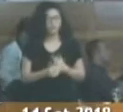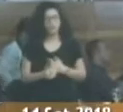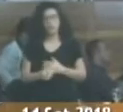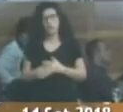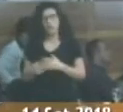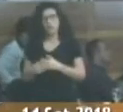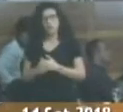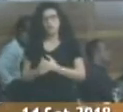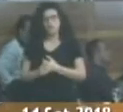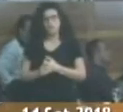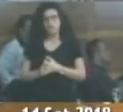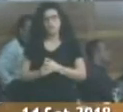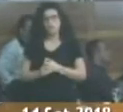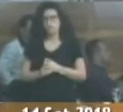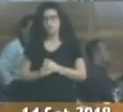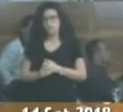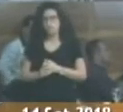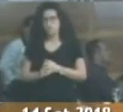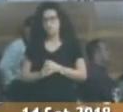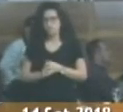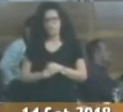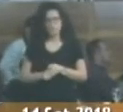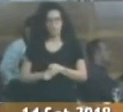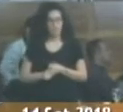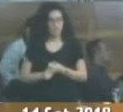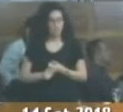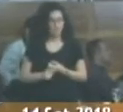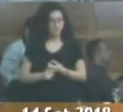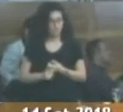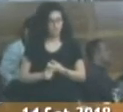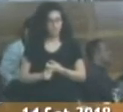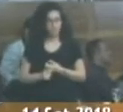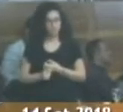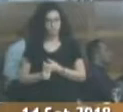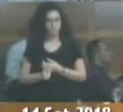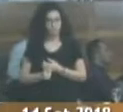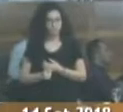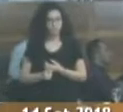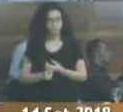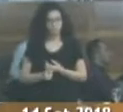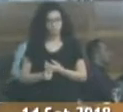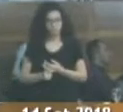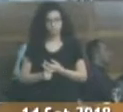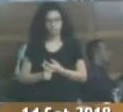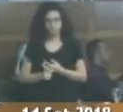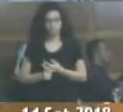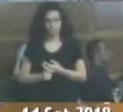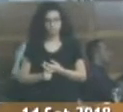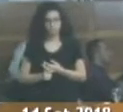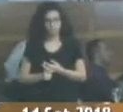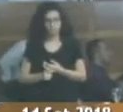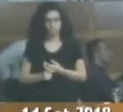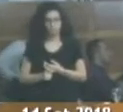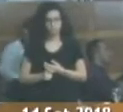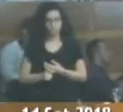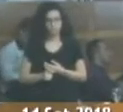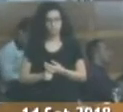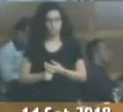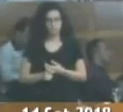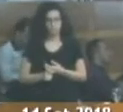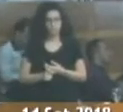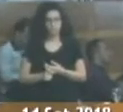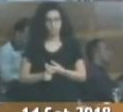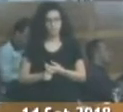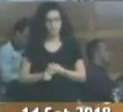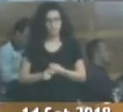bactérias, enfim, a vieira, poluição mesmo, de esgoto, a vieira ela vai estar filtrando e vai estar